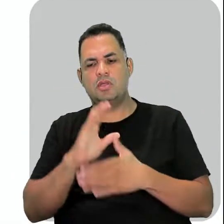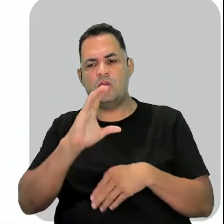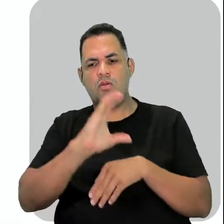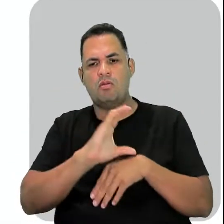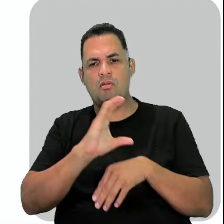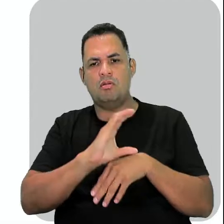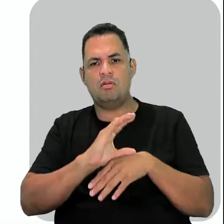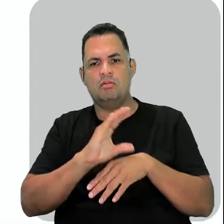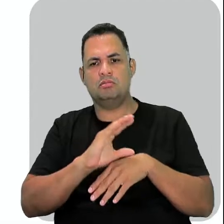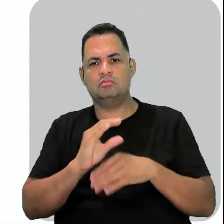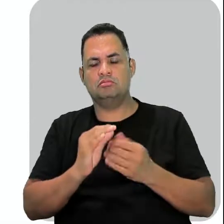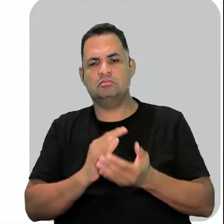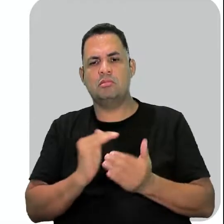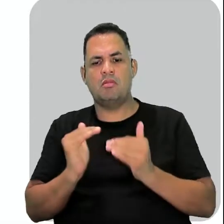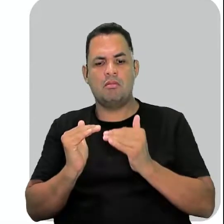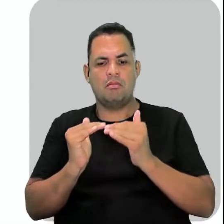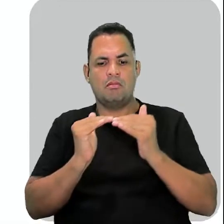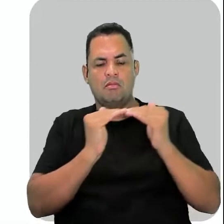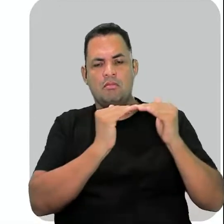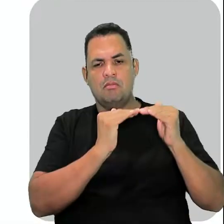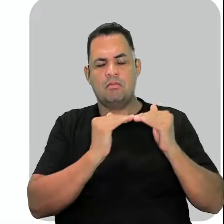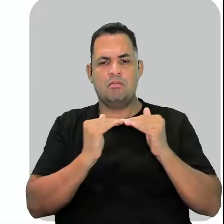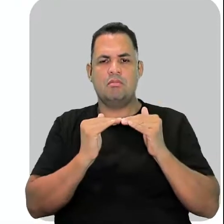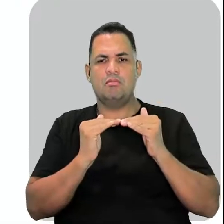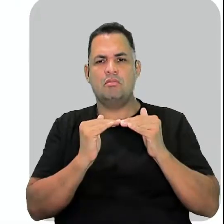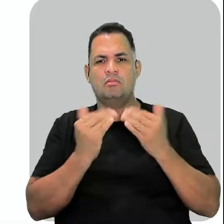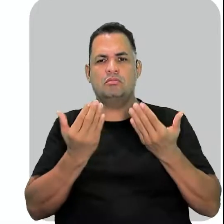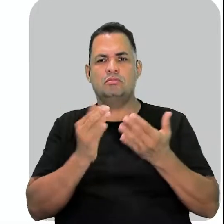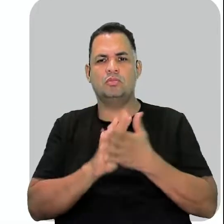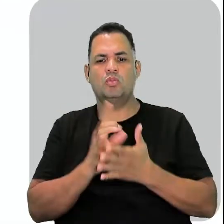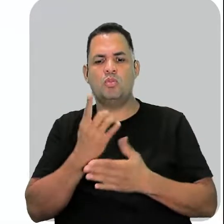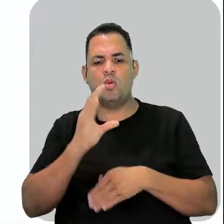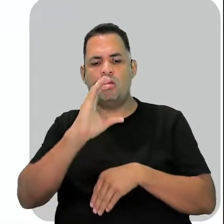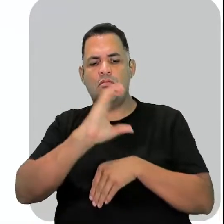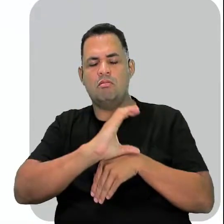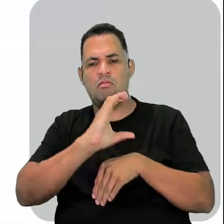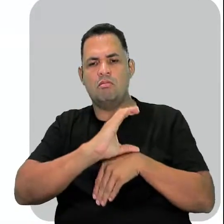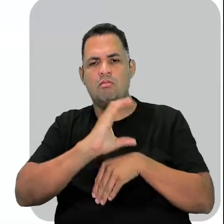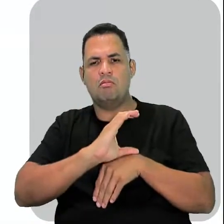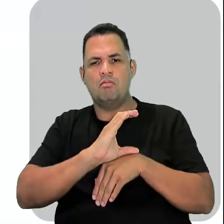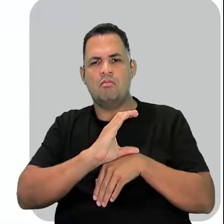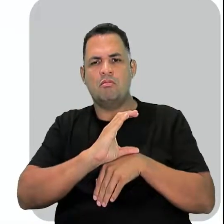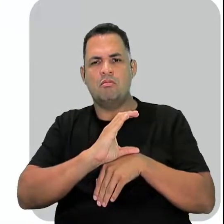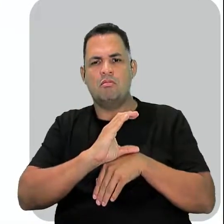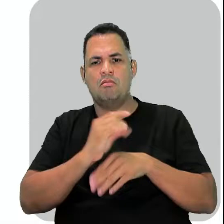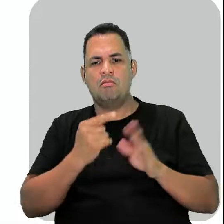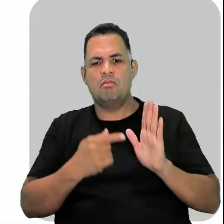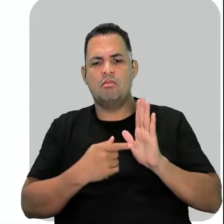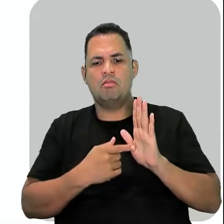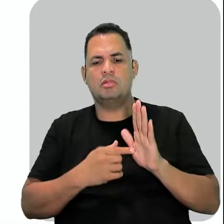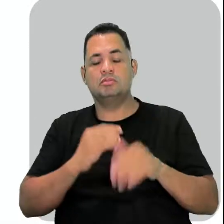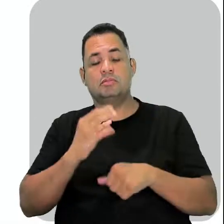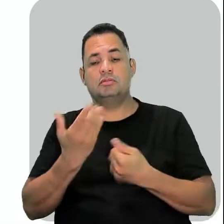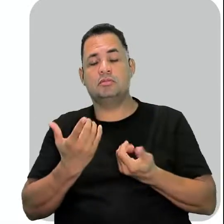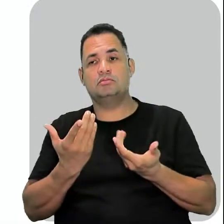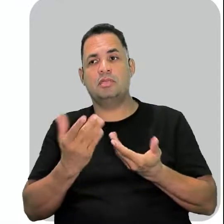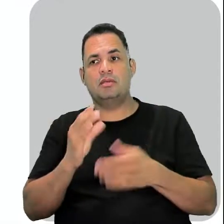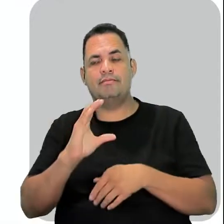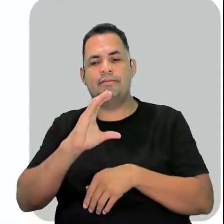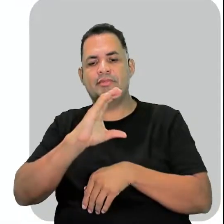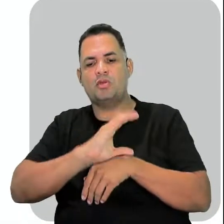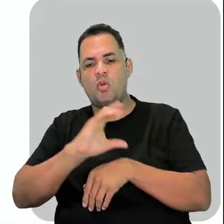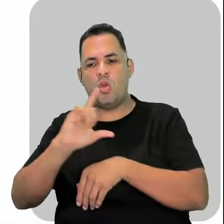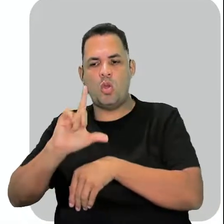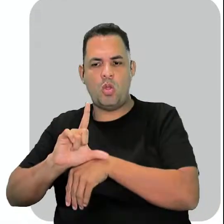é equivalente. Então, um átomo de carbono sozinho, aonde a gente representar o cloro, por exemplo, ligado a